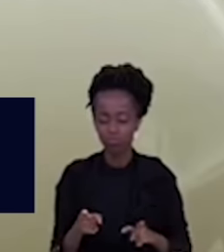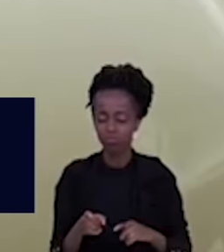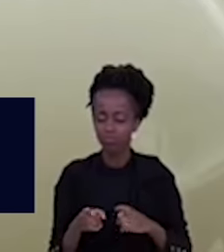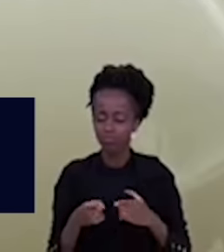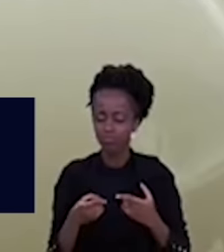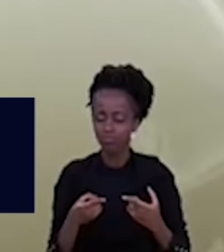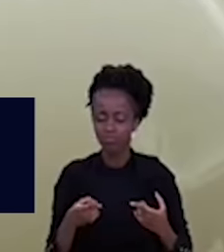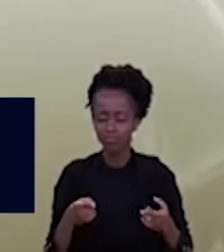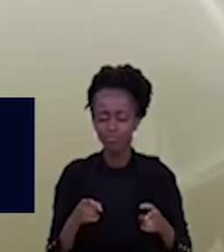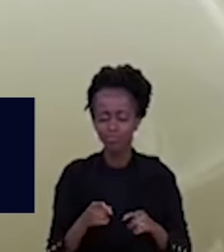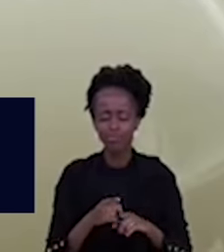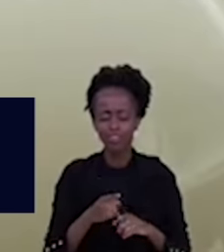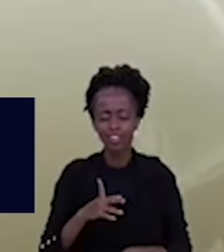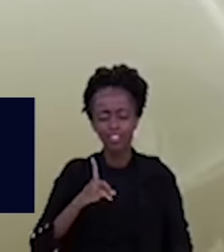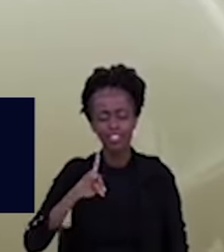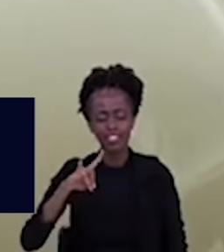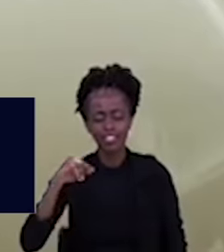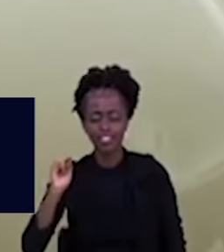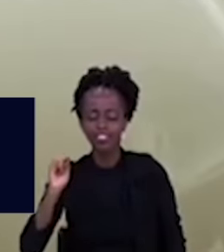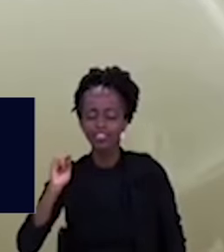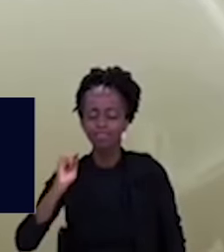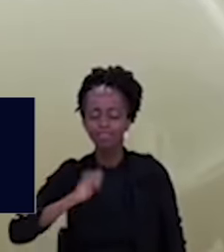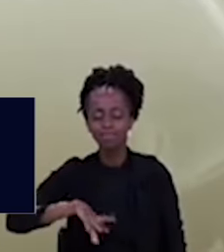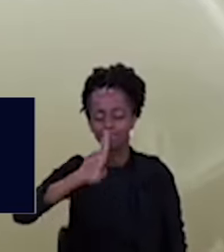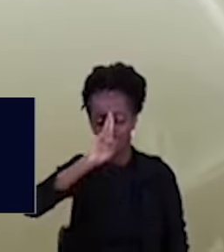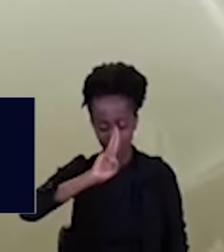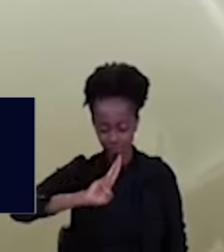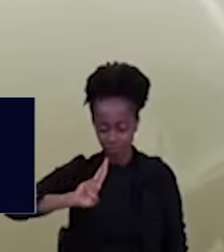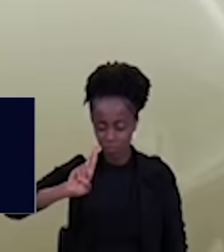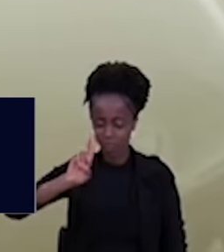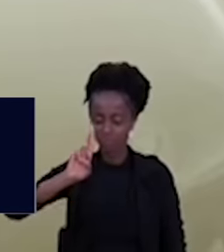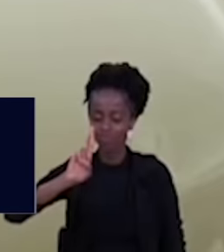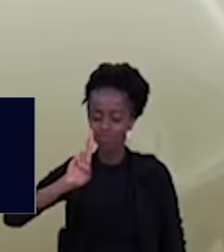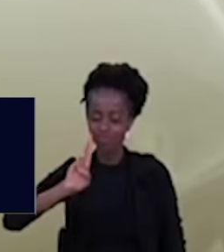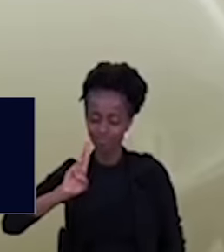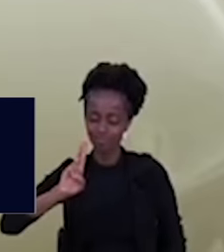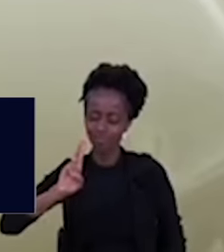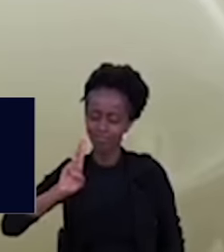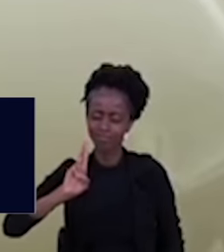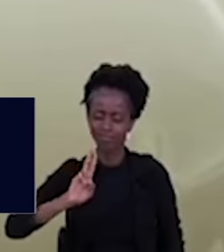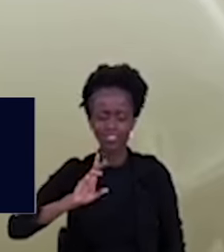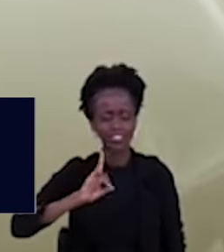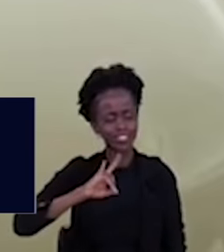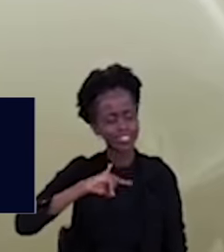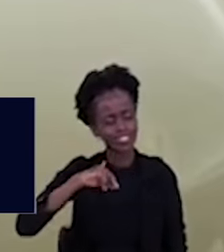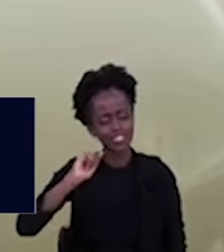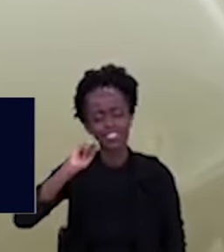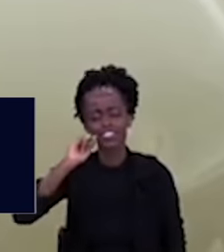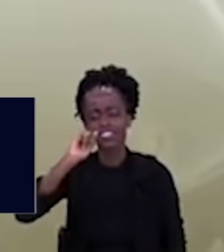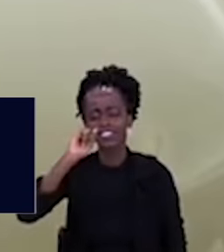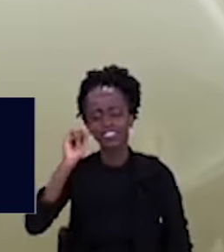amor. Ah, que dia, meu Senhor. Ah, que dia. Repita calamala xalabarasi. Canta lamala